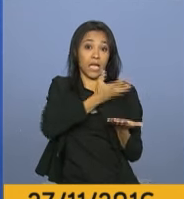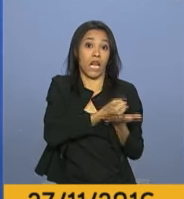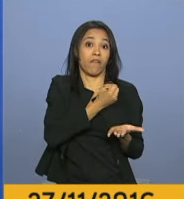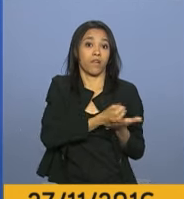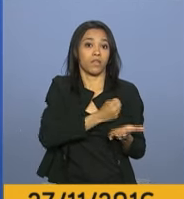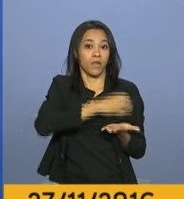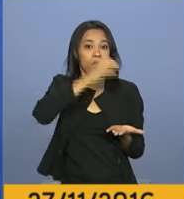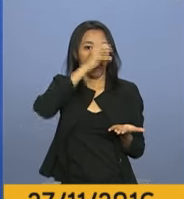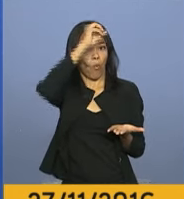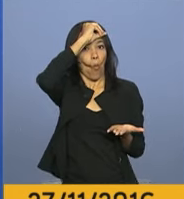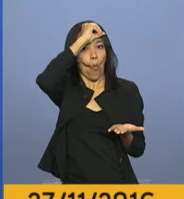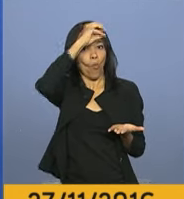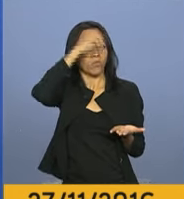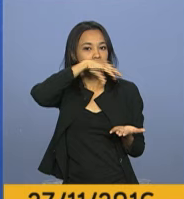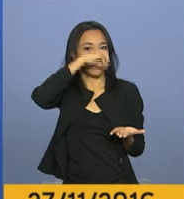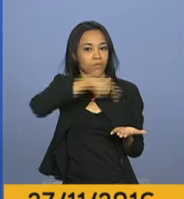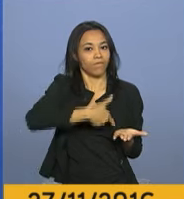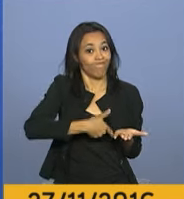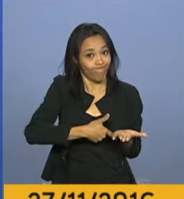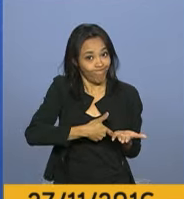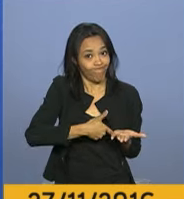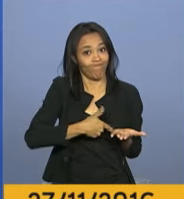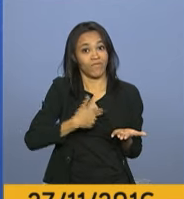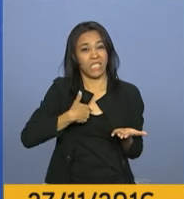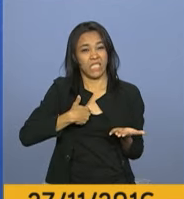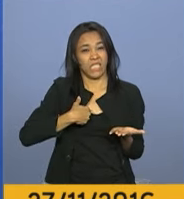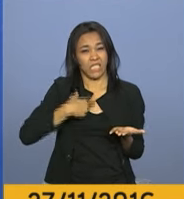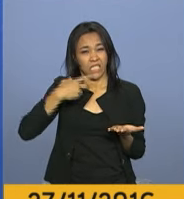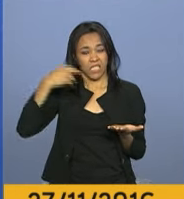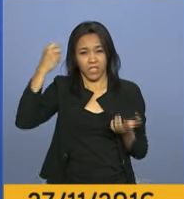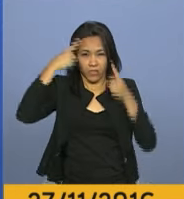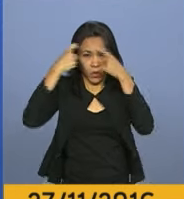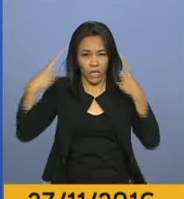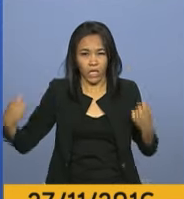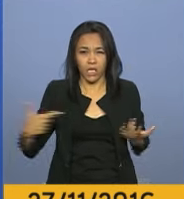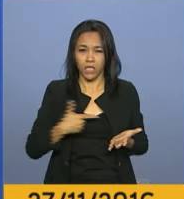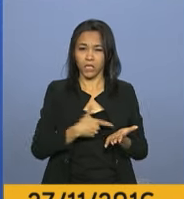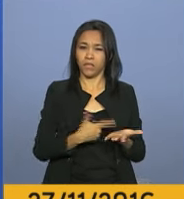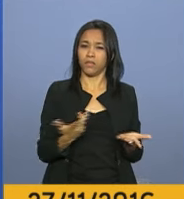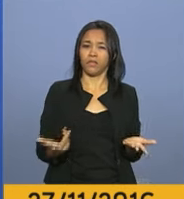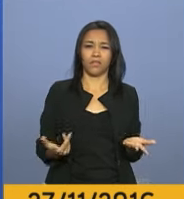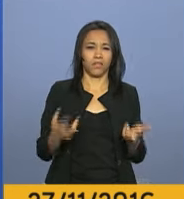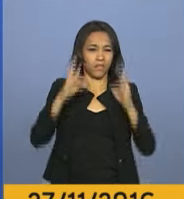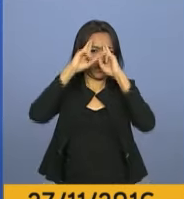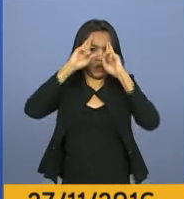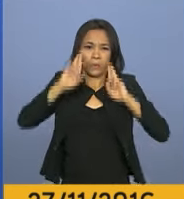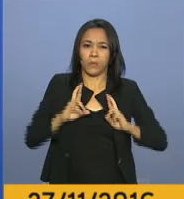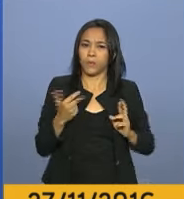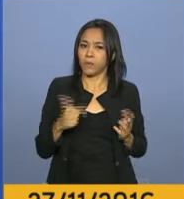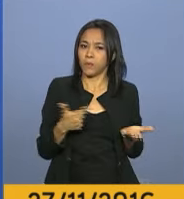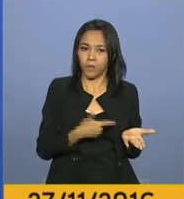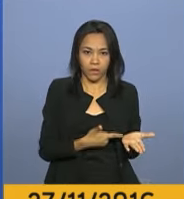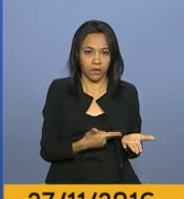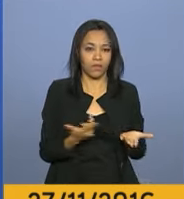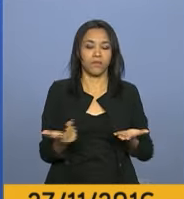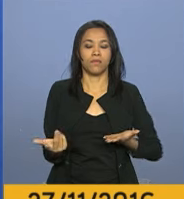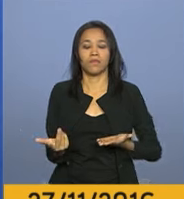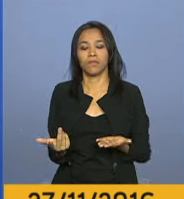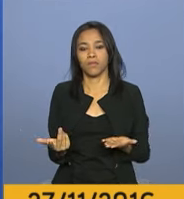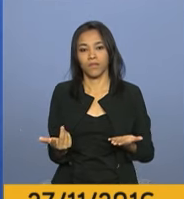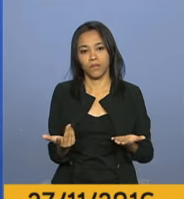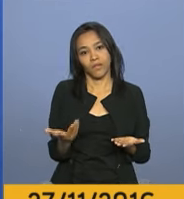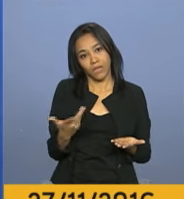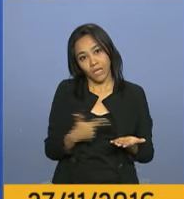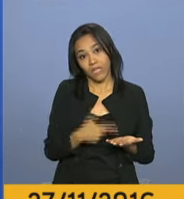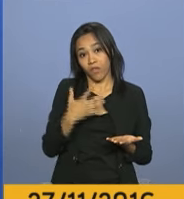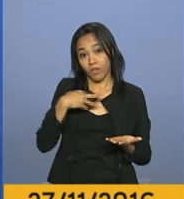clandestina, ilógica, agressiva, desarrazoada, né? Talvez deste